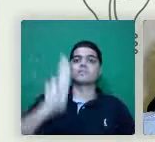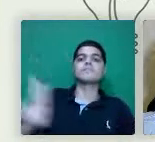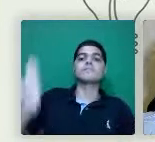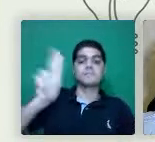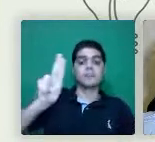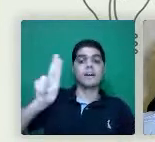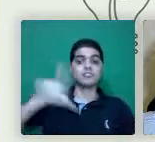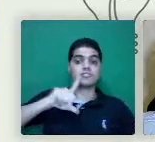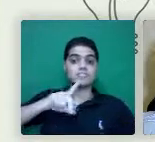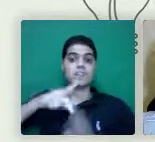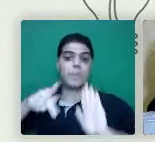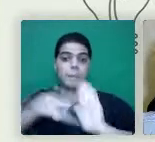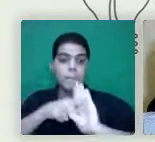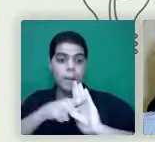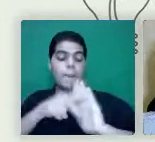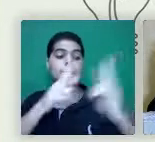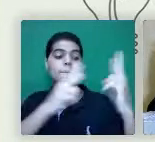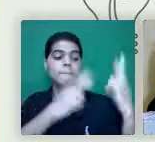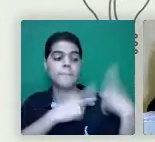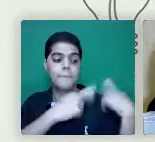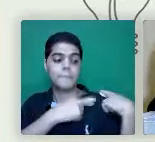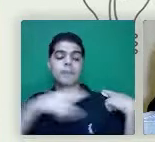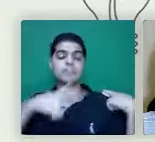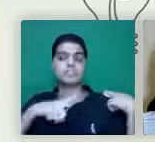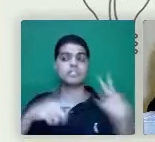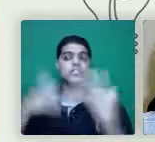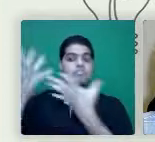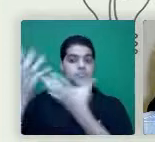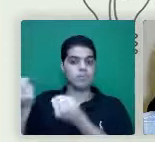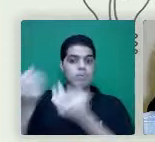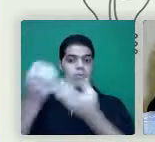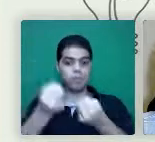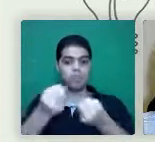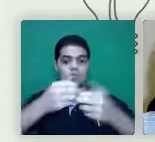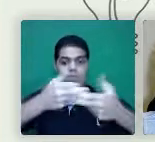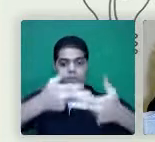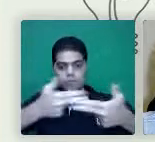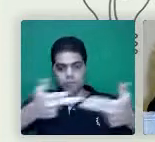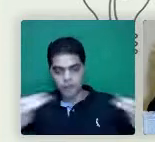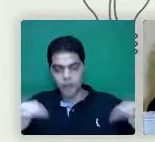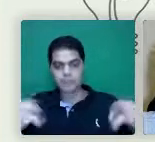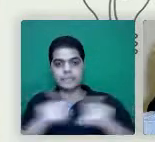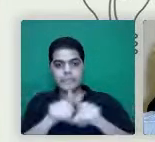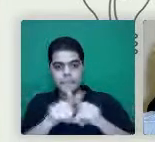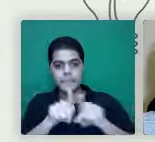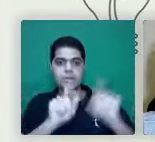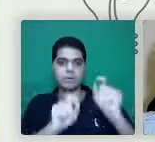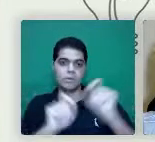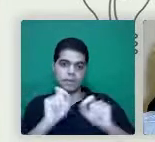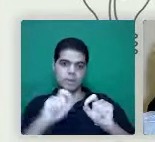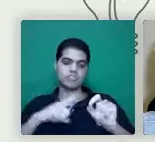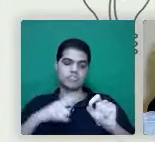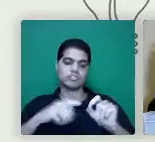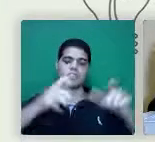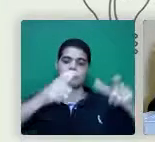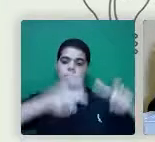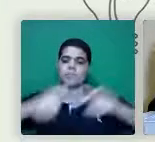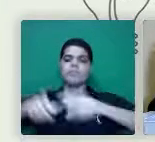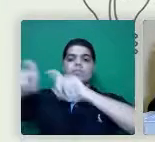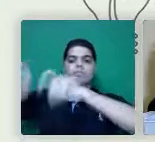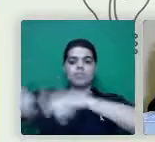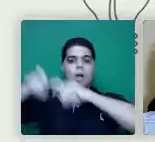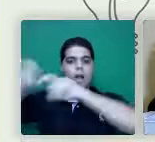de capilarização dentro do território, na base, né, no campo, no início da